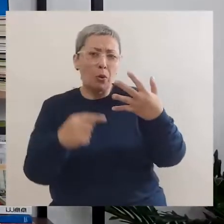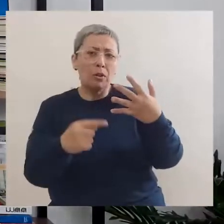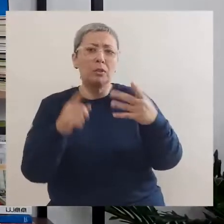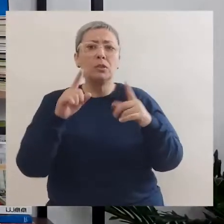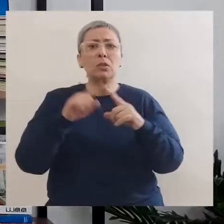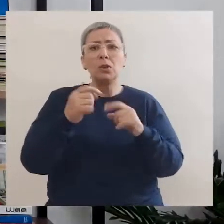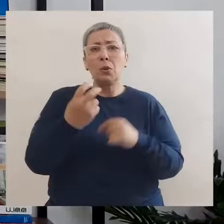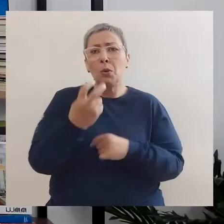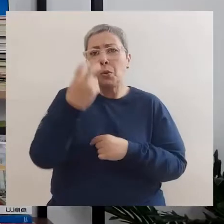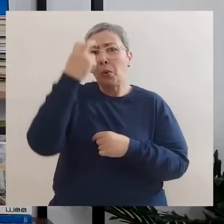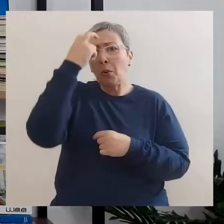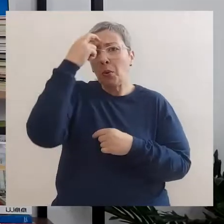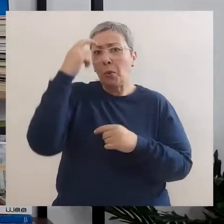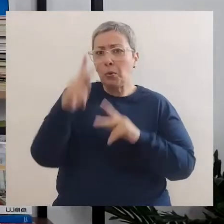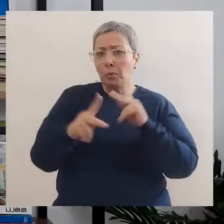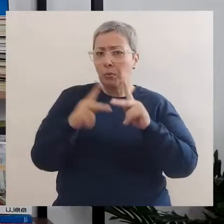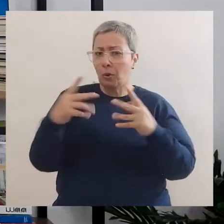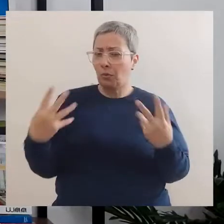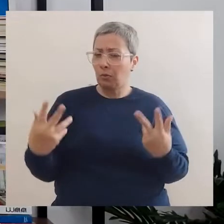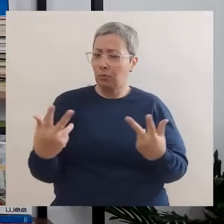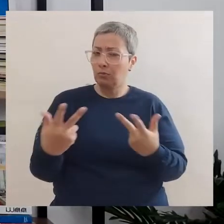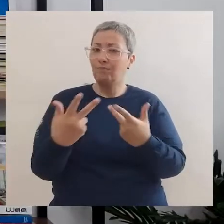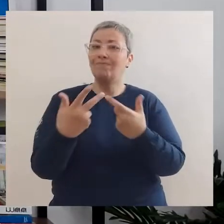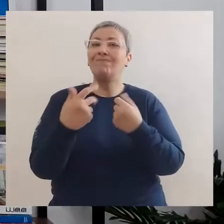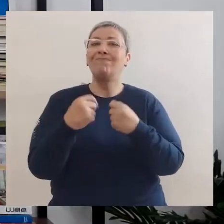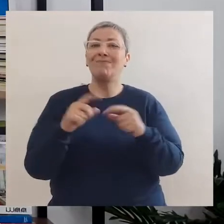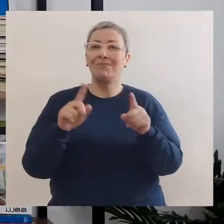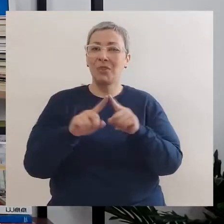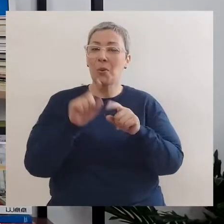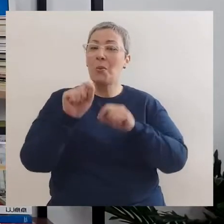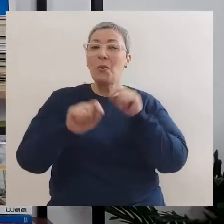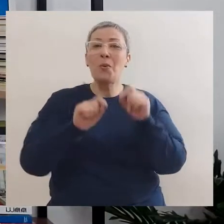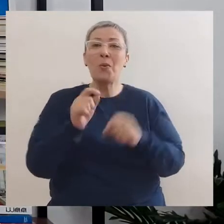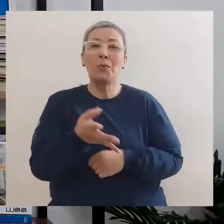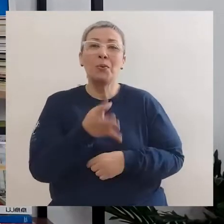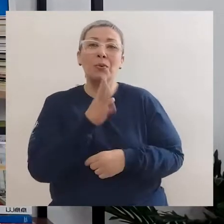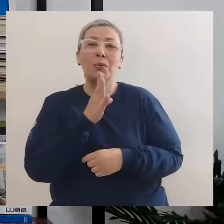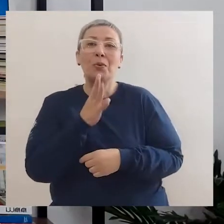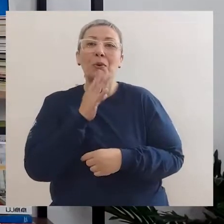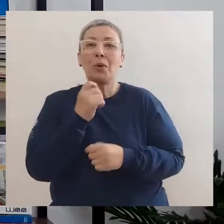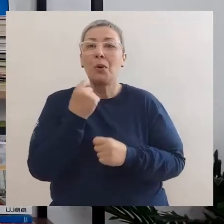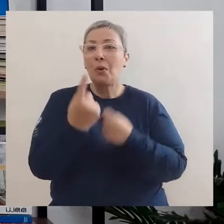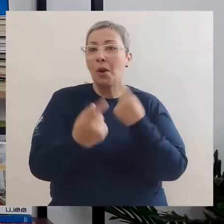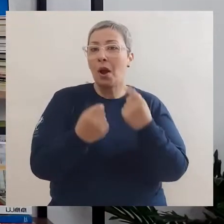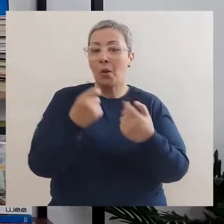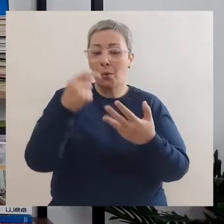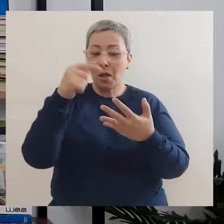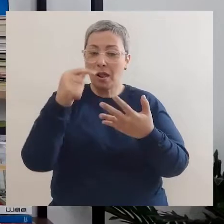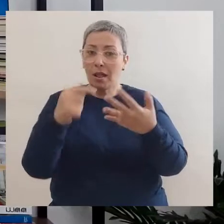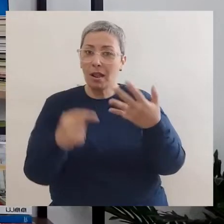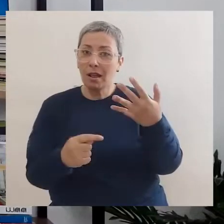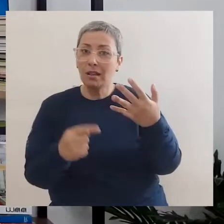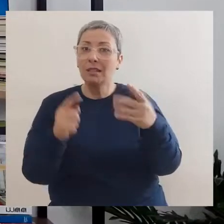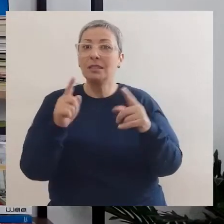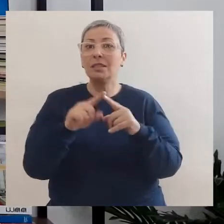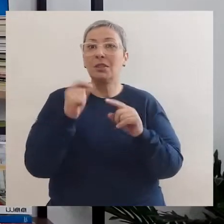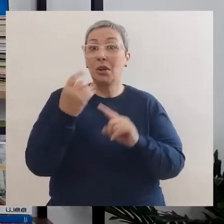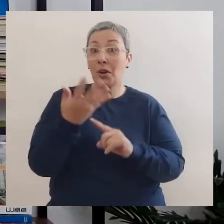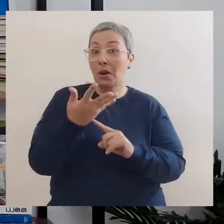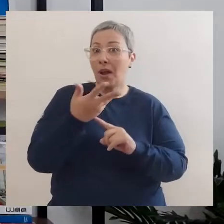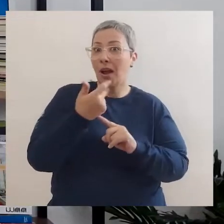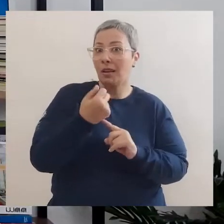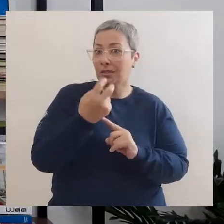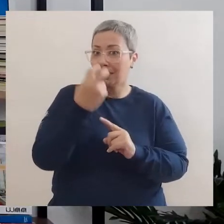aspectos da cultura deste povo maravilhoso. Que tal conhecermos alguns aspectos